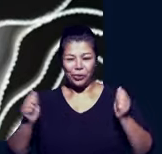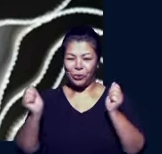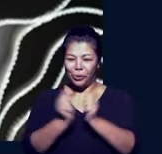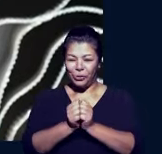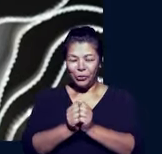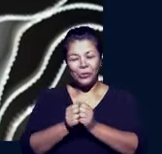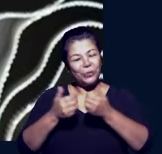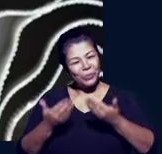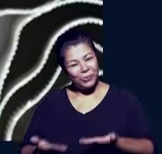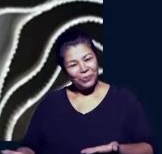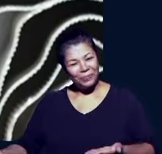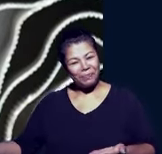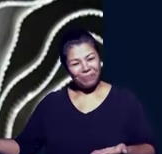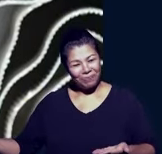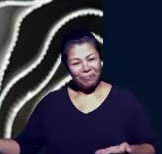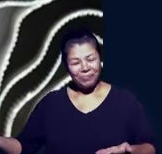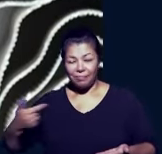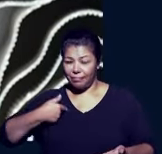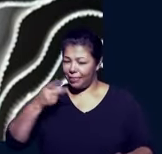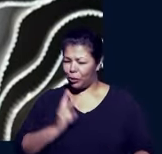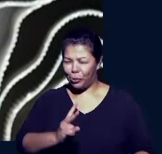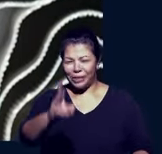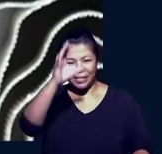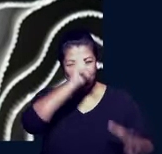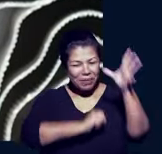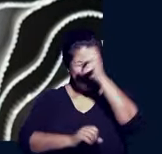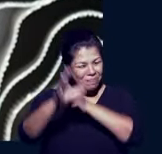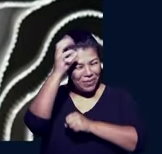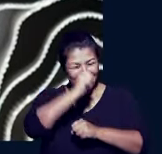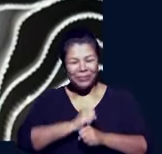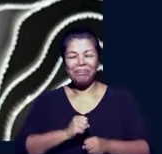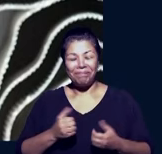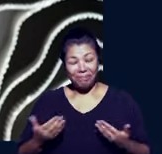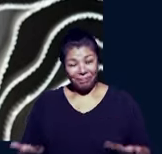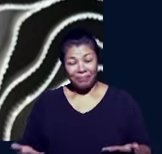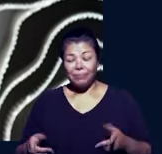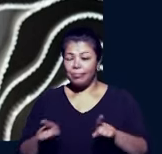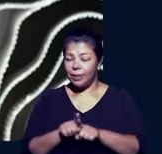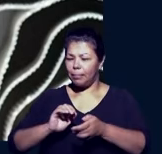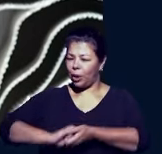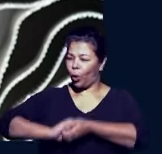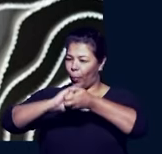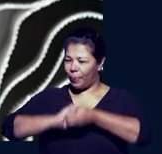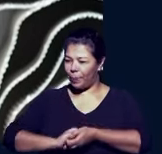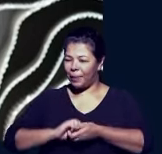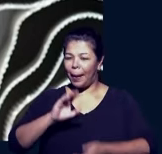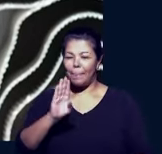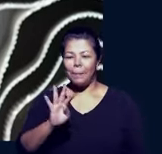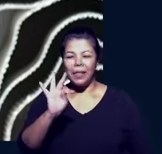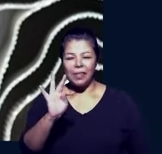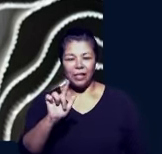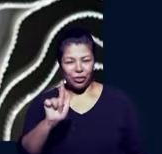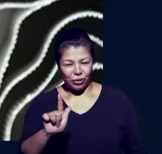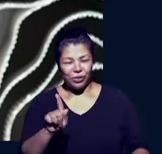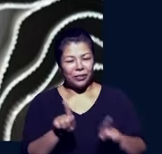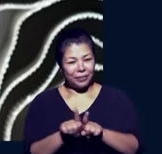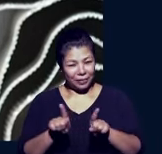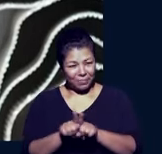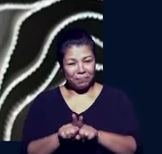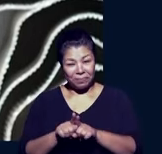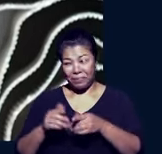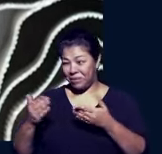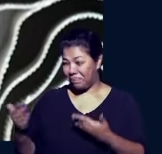painel com esses grandes governadores com quem eu sempre Aprendo muito cumprimentar o BTG pela organização deste evento vou fazer isso na pessoa do André